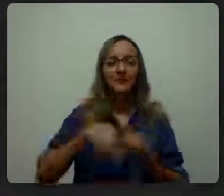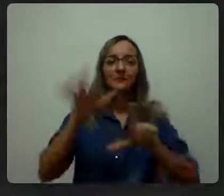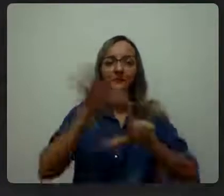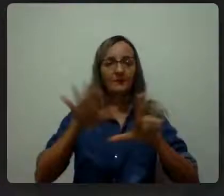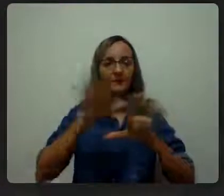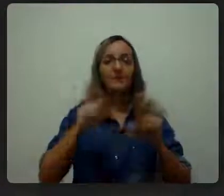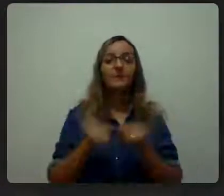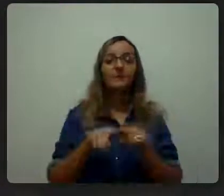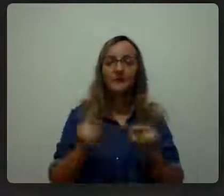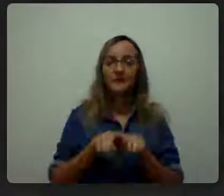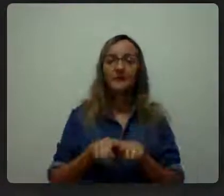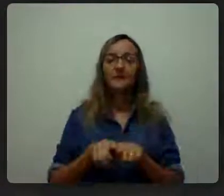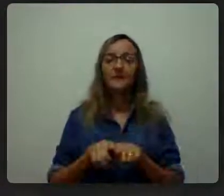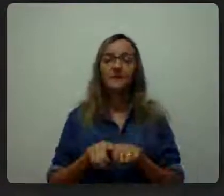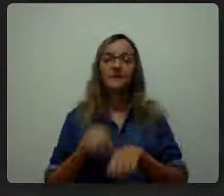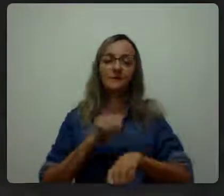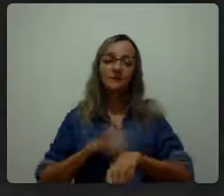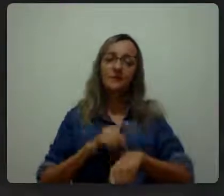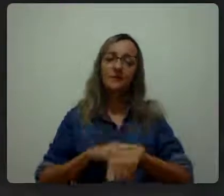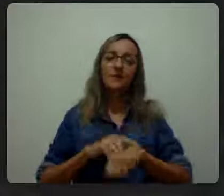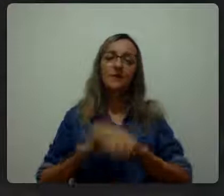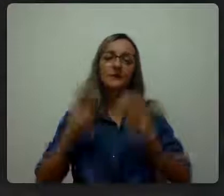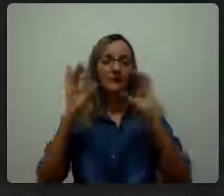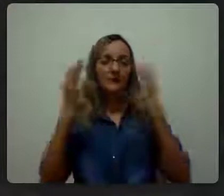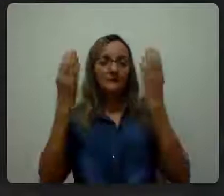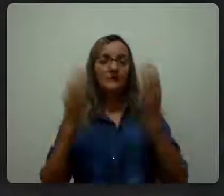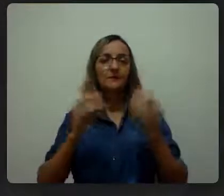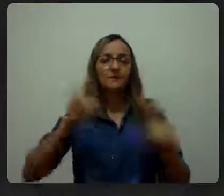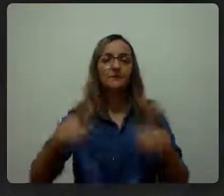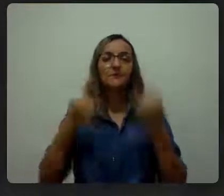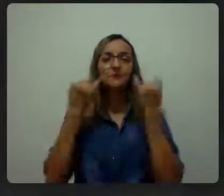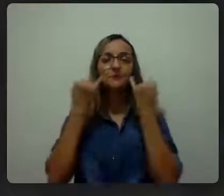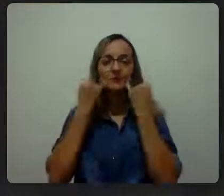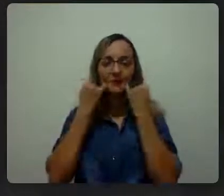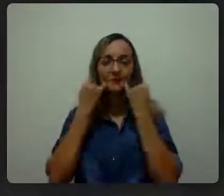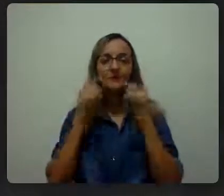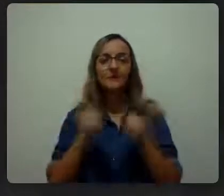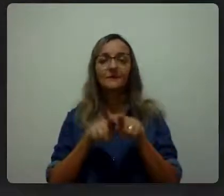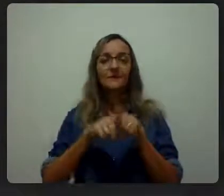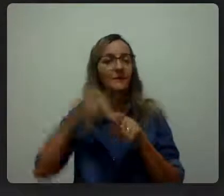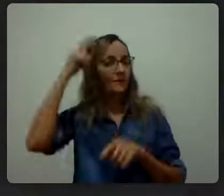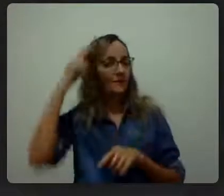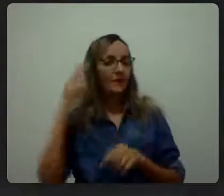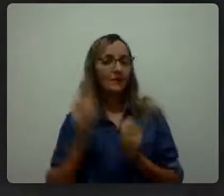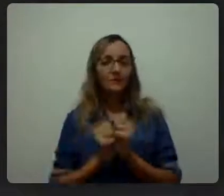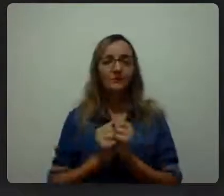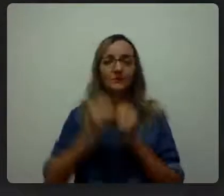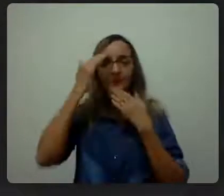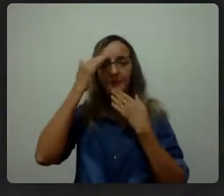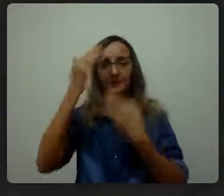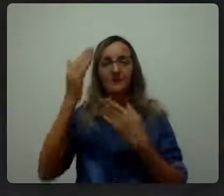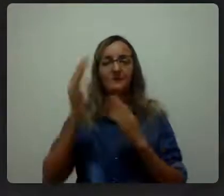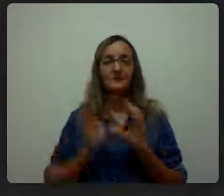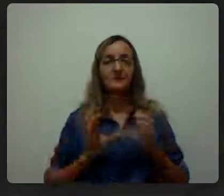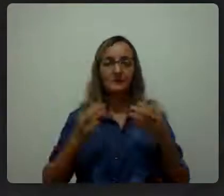dos desafios. Jalilson, vai ser top, sim. E a gente está esperando todos